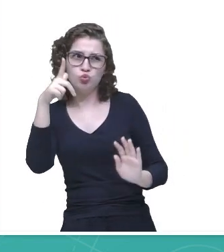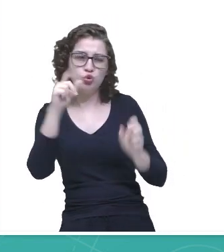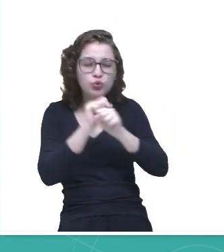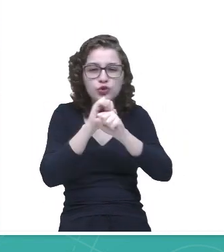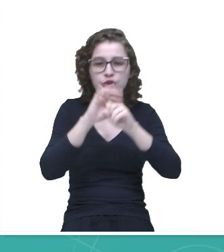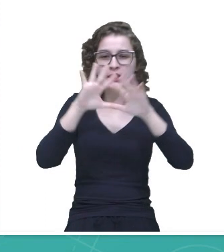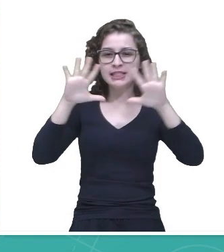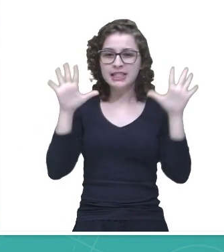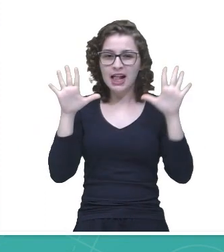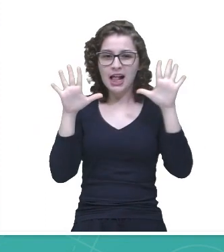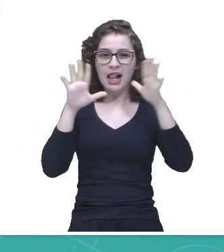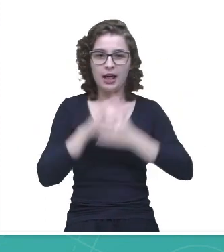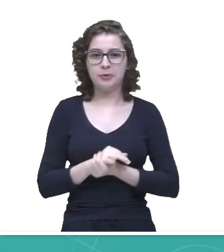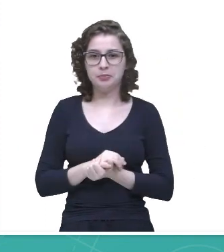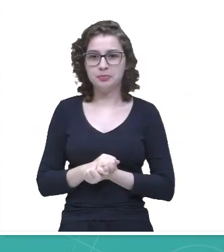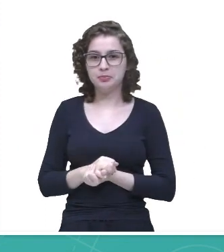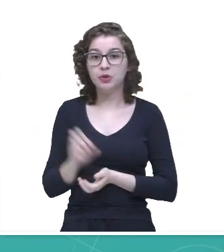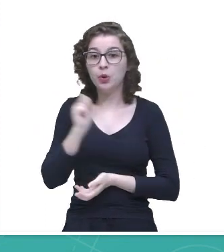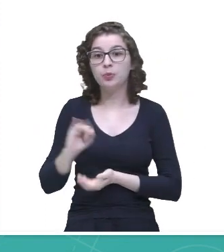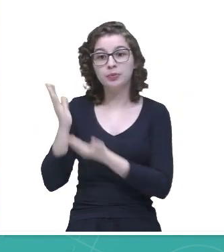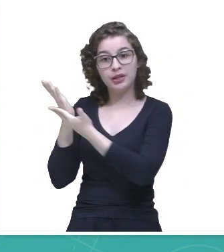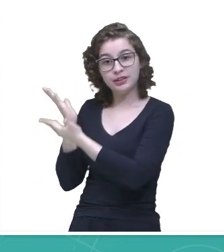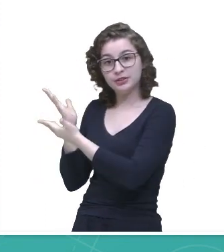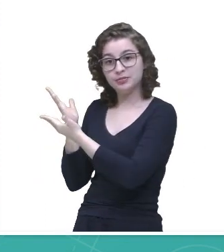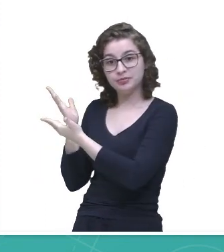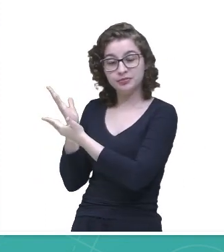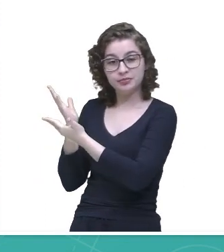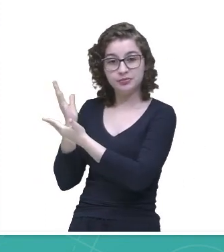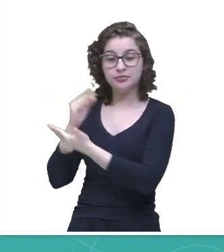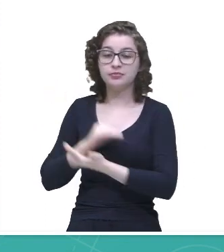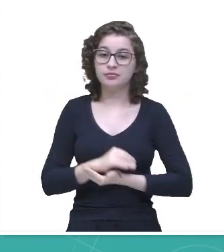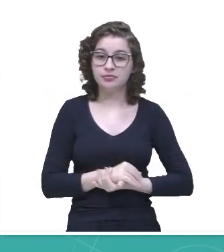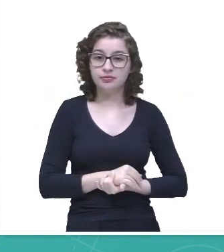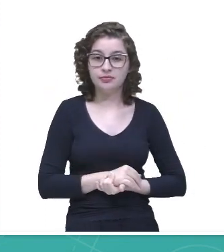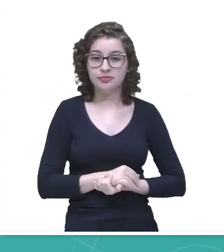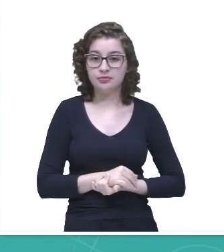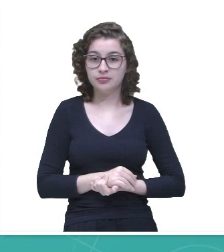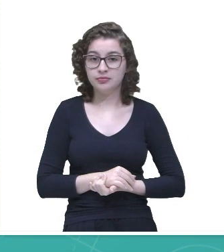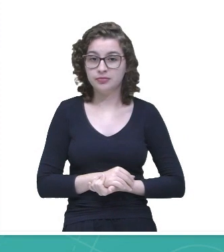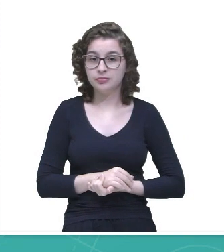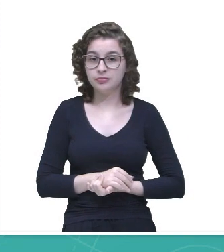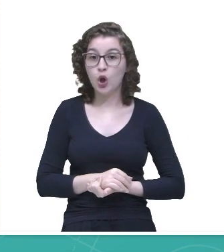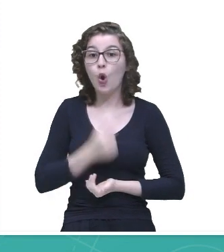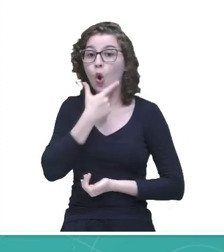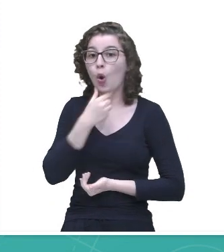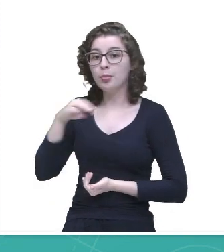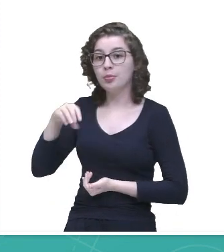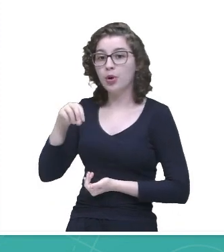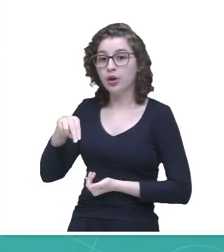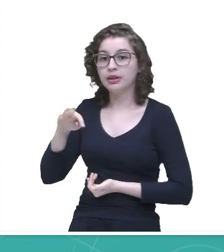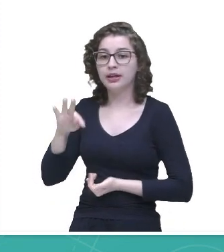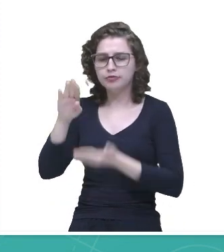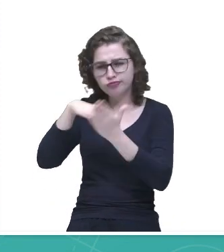cores. Aí nós estamos vendo duas imagens da Catedral de Notre Dame, que foi pintado, né, por Monet, e ele pintou